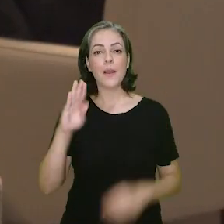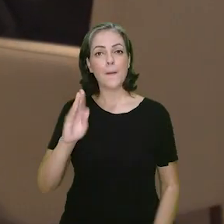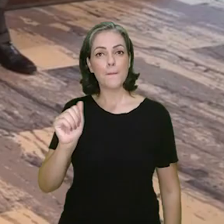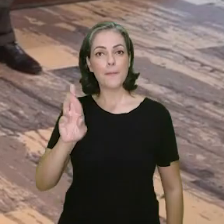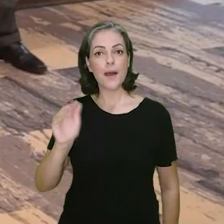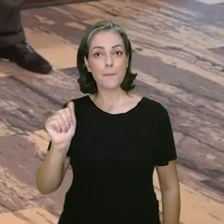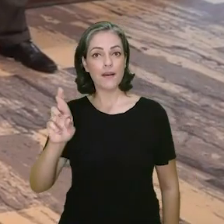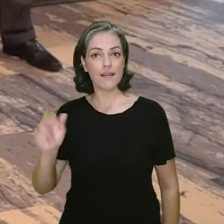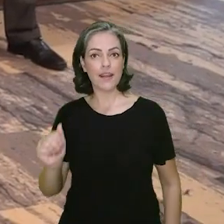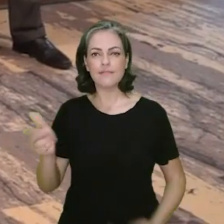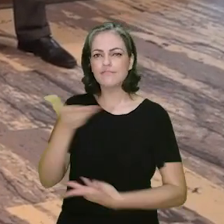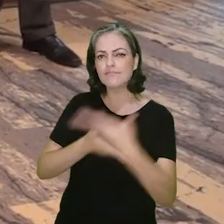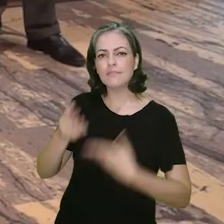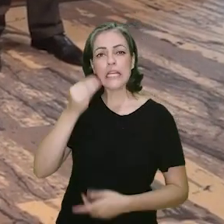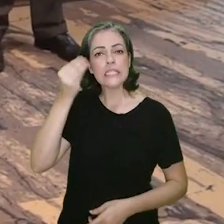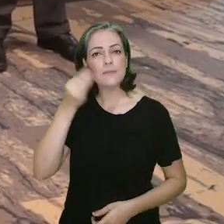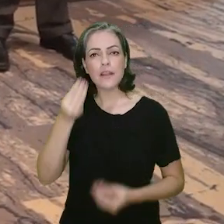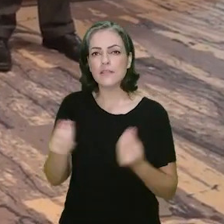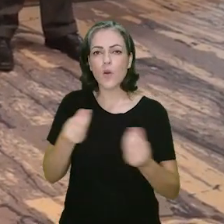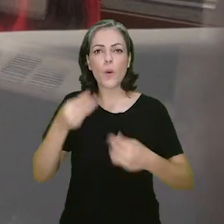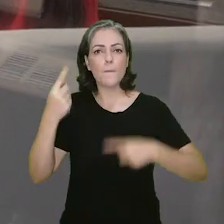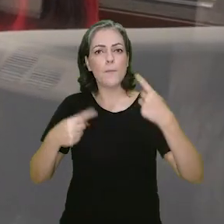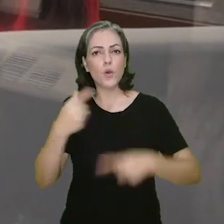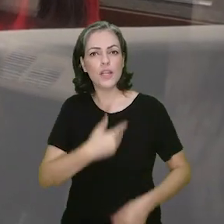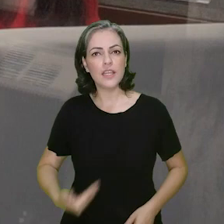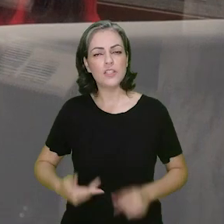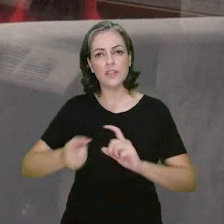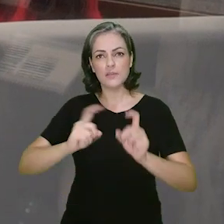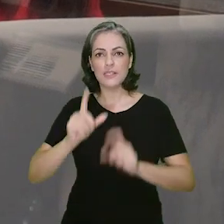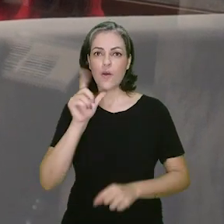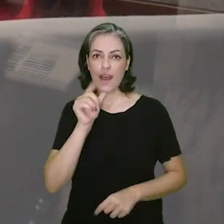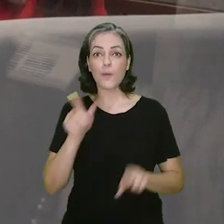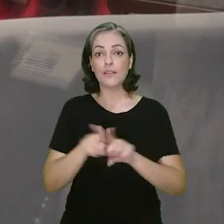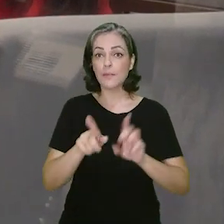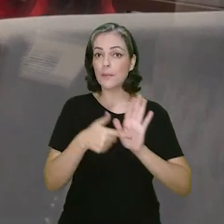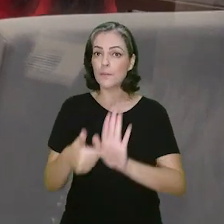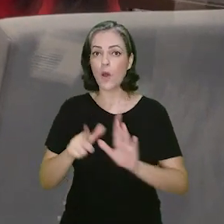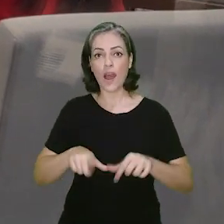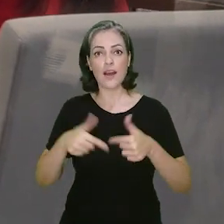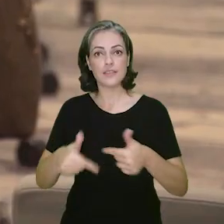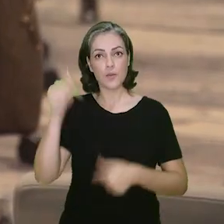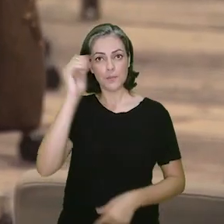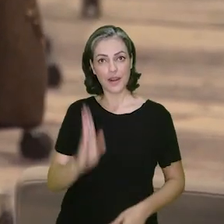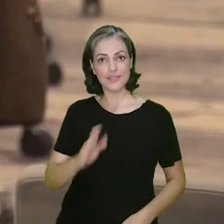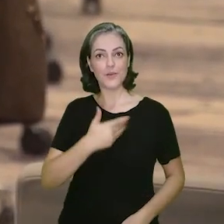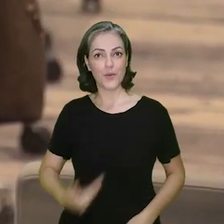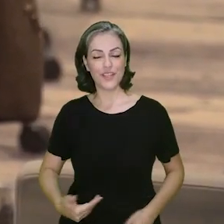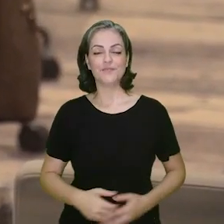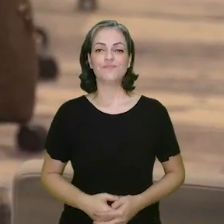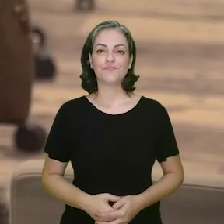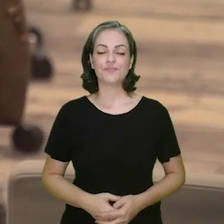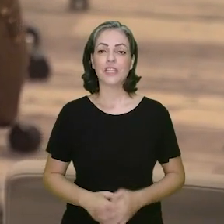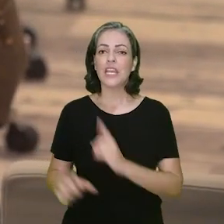Baixos, Bárbara Visser, para trocar experiências de políticas públicas na gestão da água e apresentar ações do governo